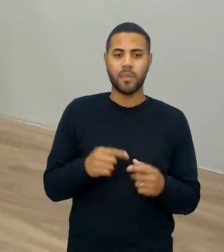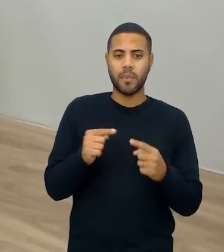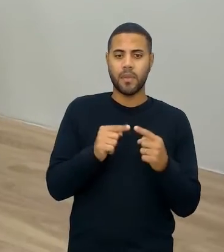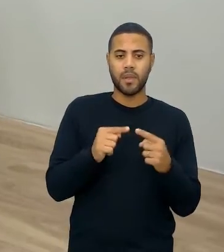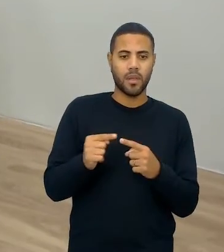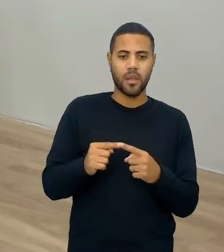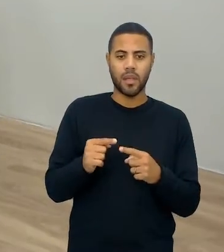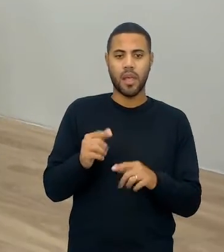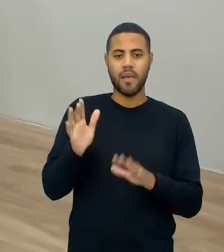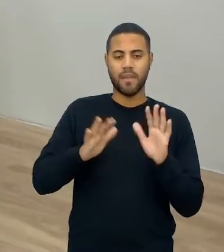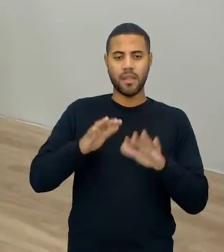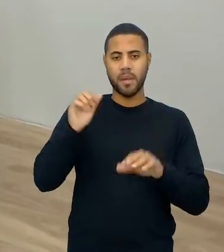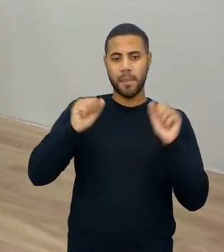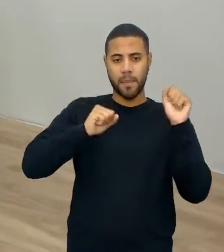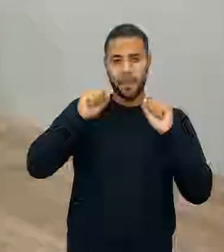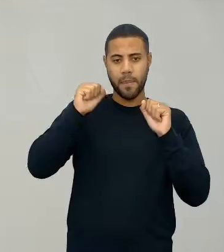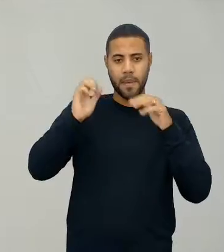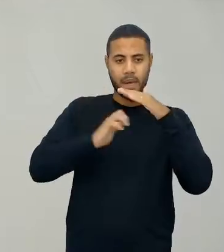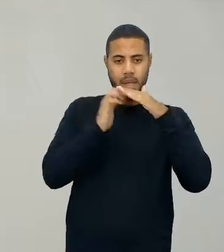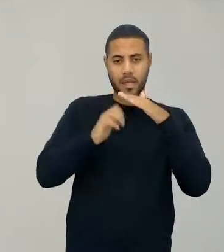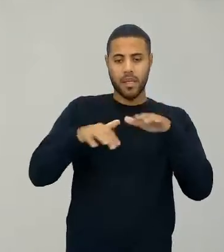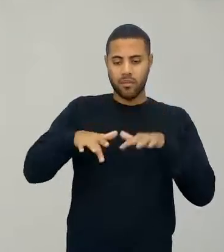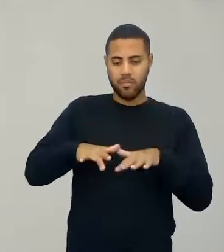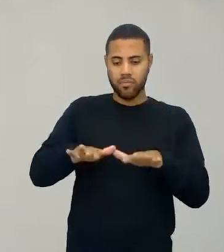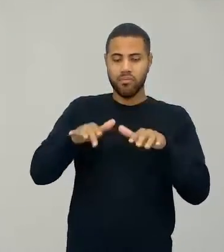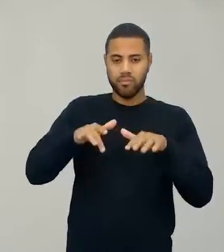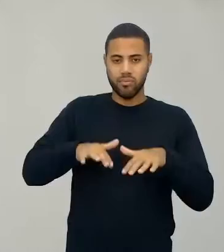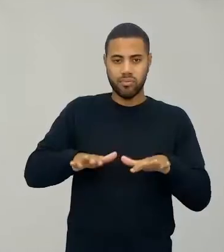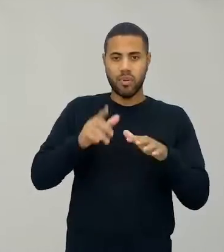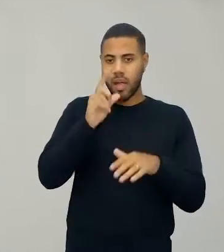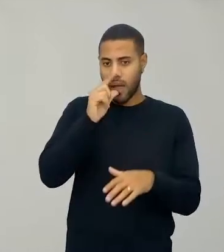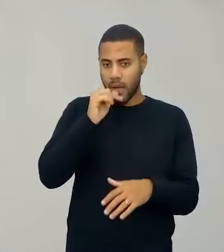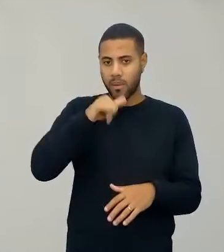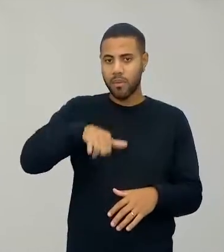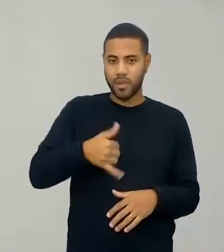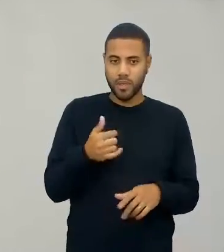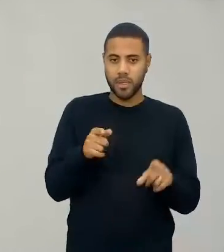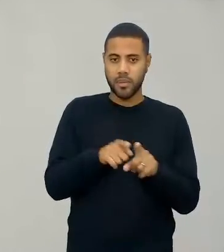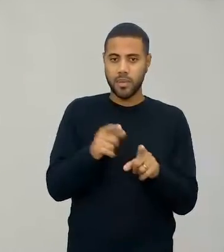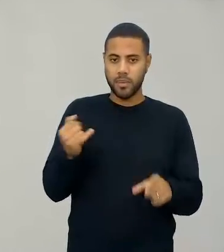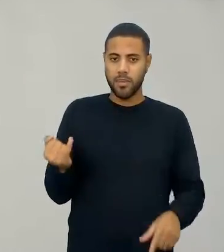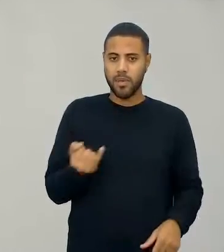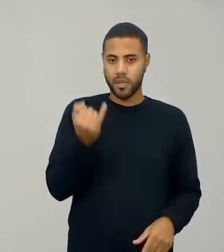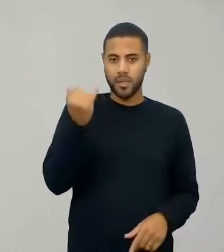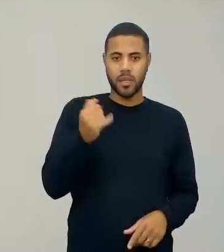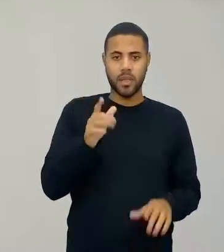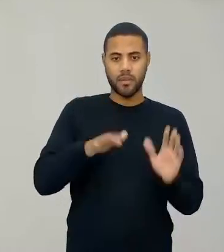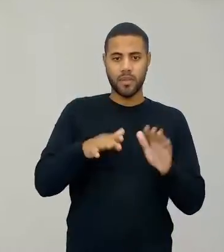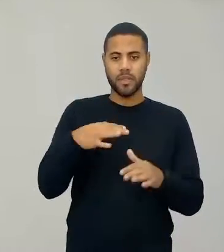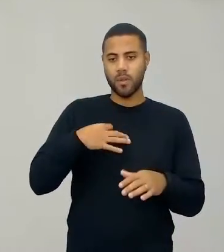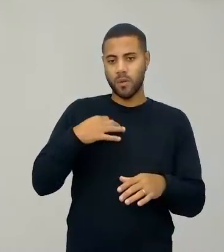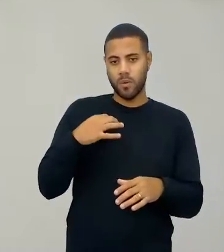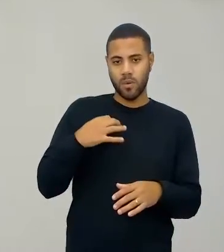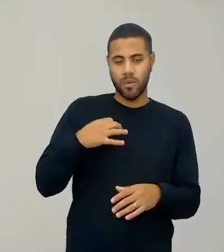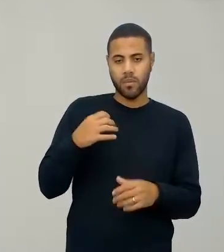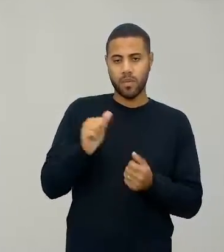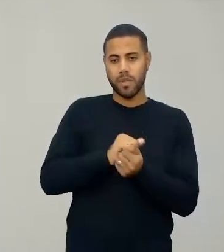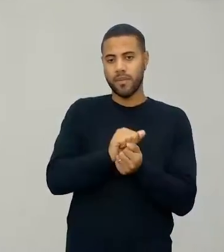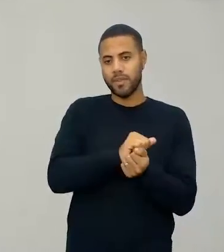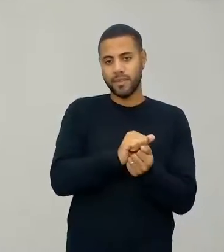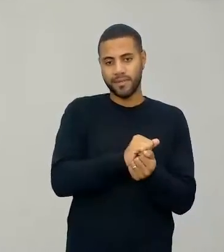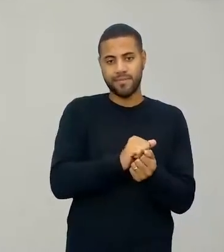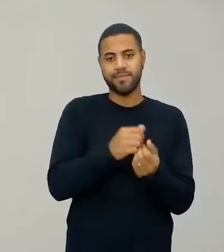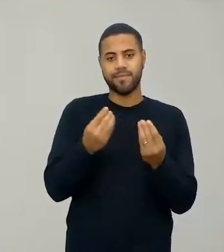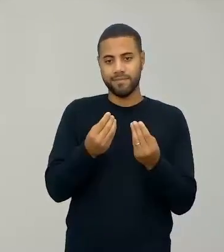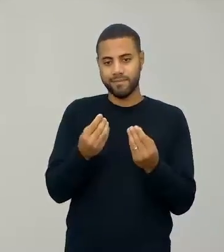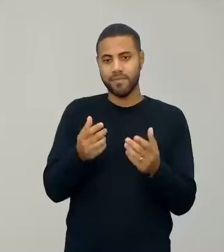sustentável numa indústria têxtil? Reaproveitar a água, né? Porque na hora que vai produzir ali um tecido, aquelas lavagens daquele tecido,